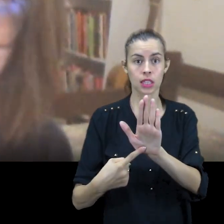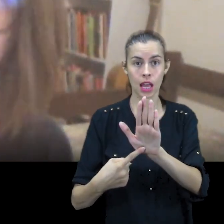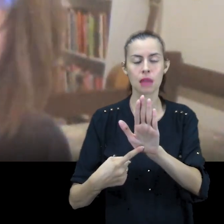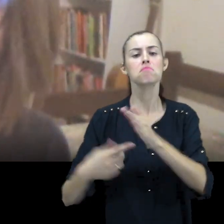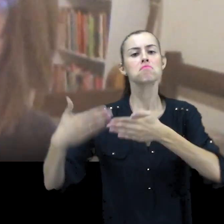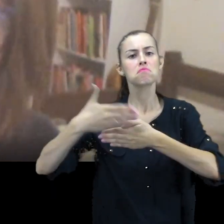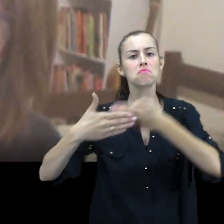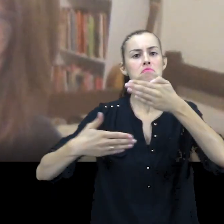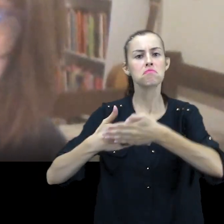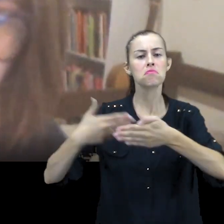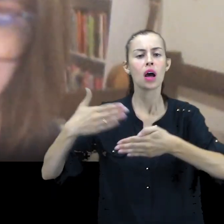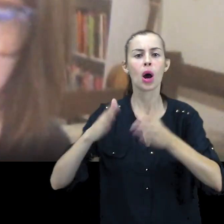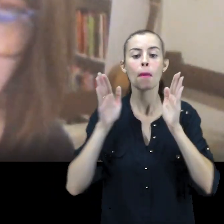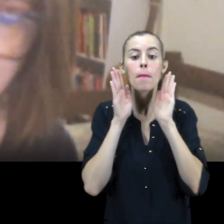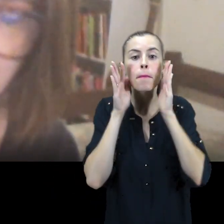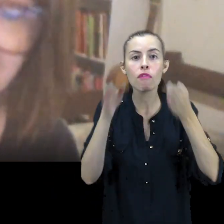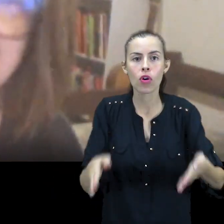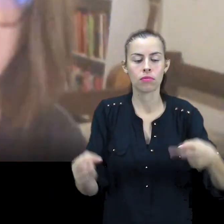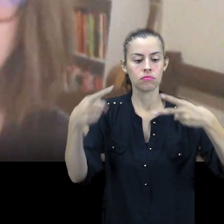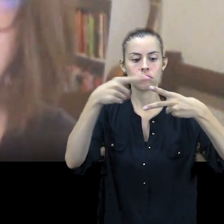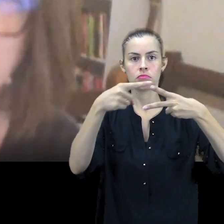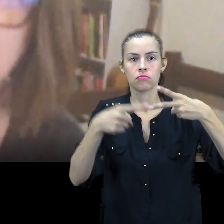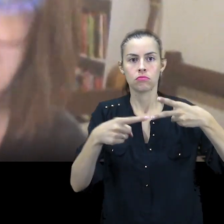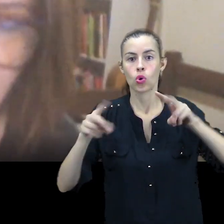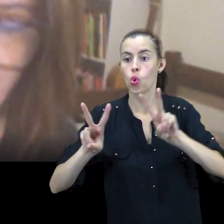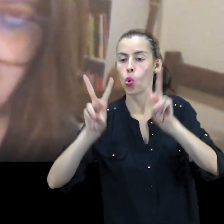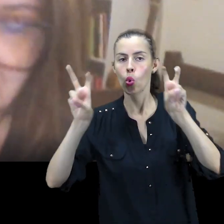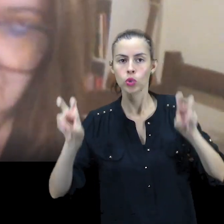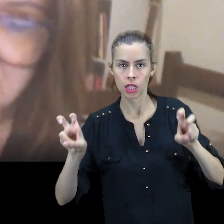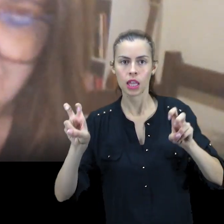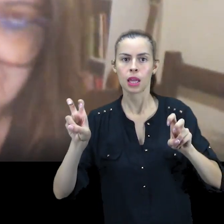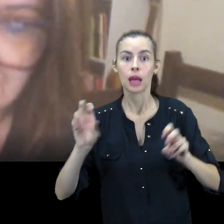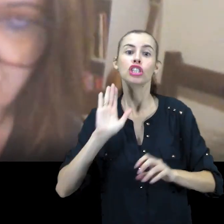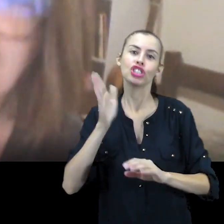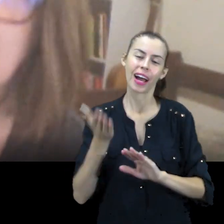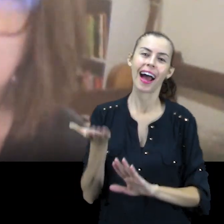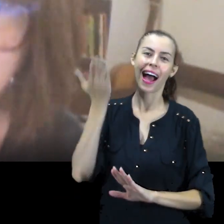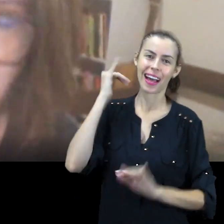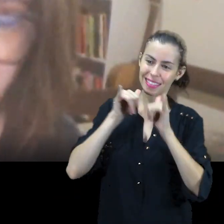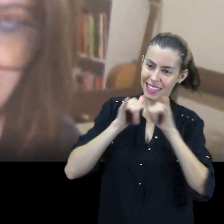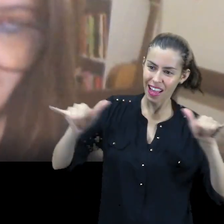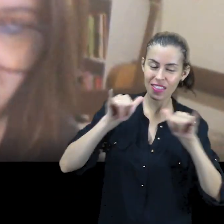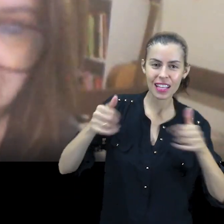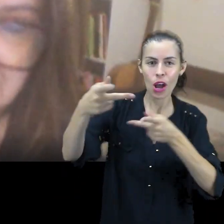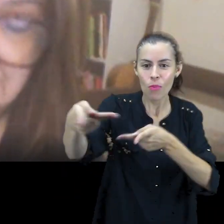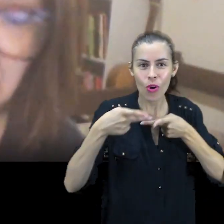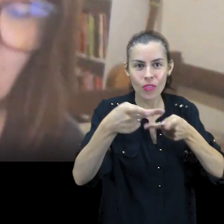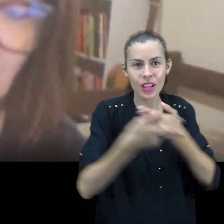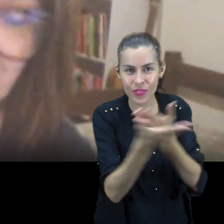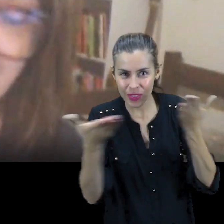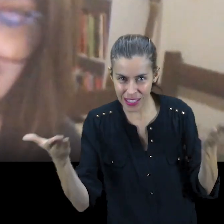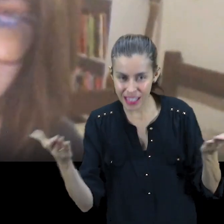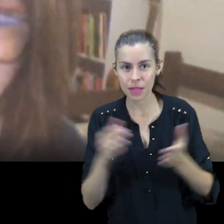apresentação principalmente centrada em duas resoluções que nós, inclusive, compartilhamos na mensagem de convite a